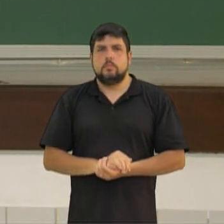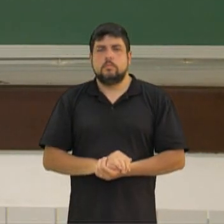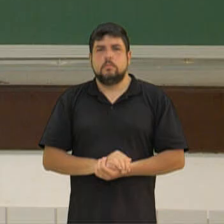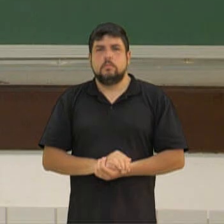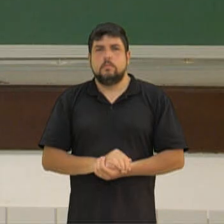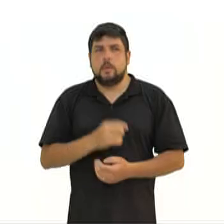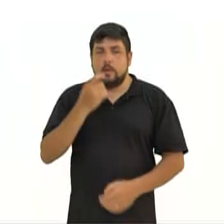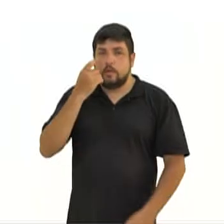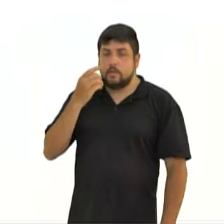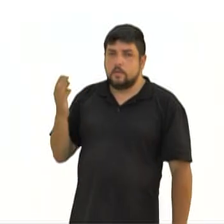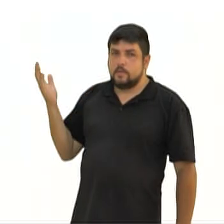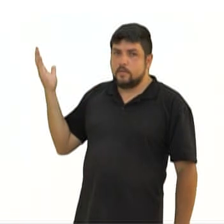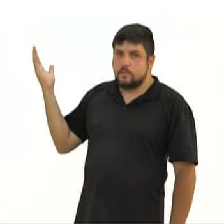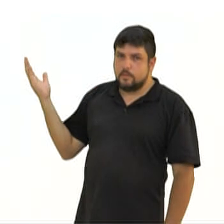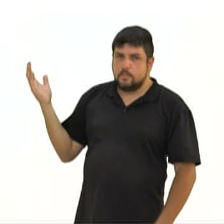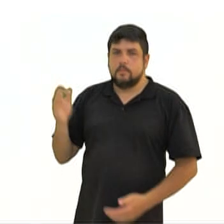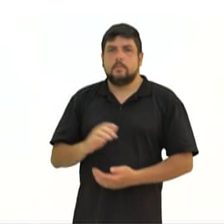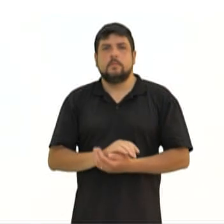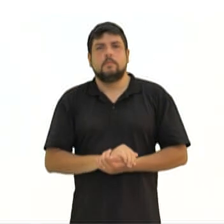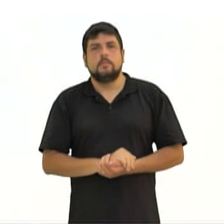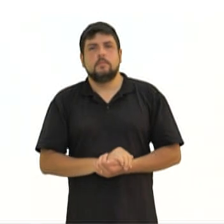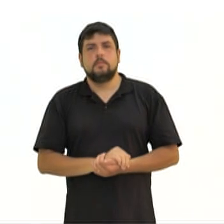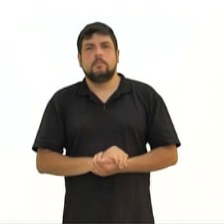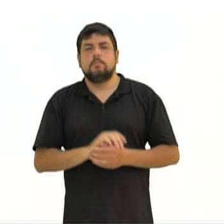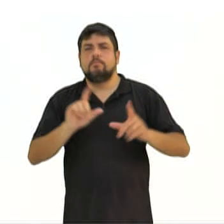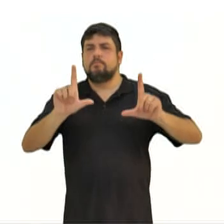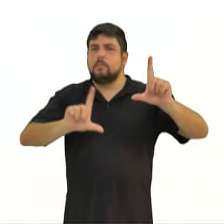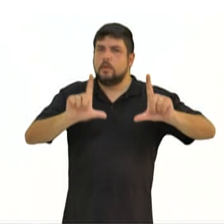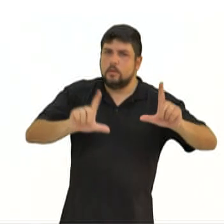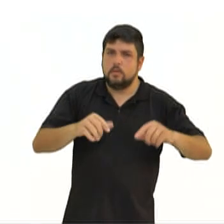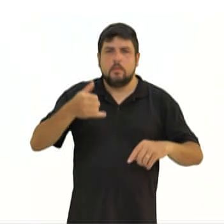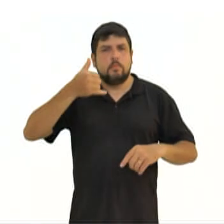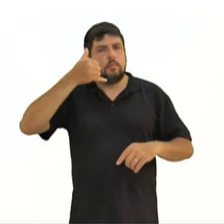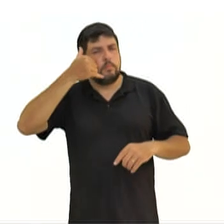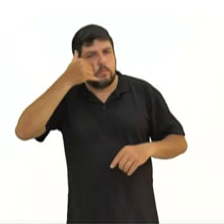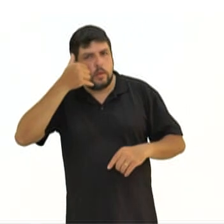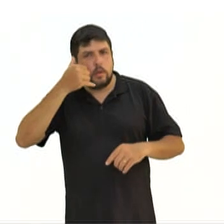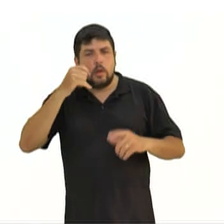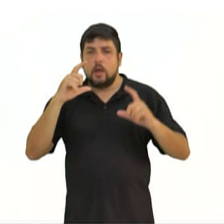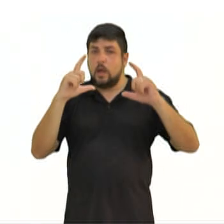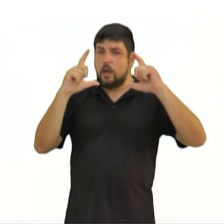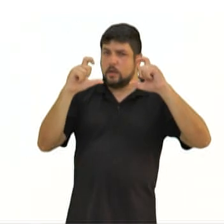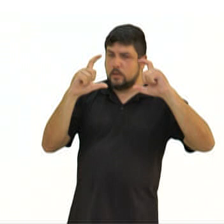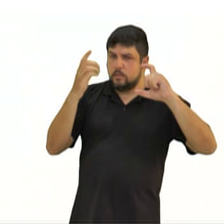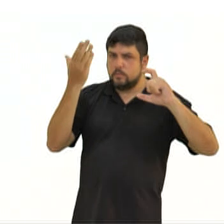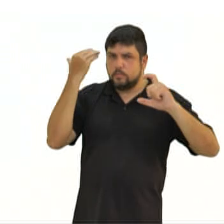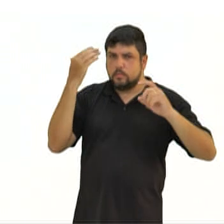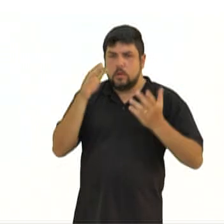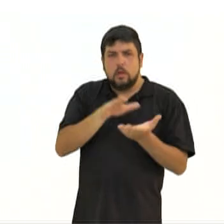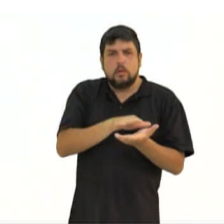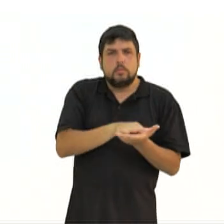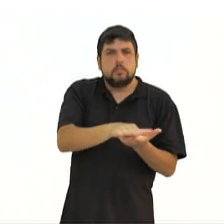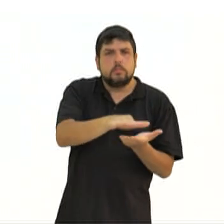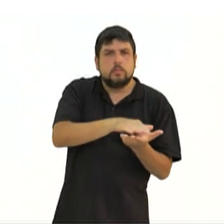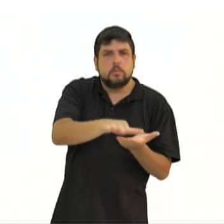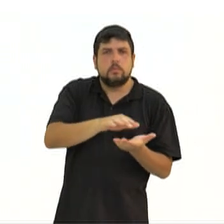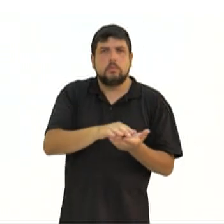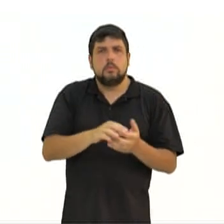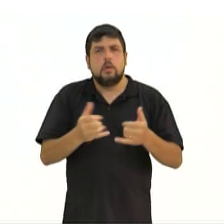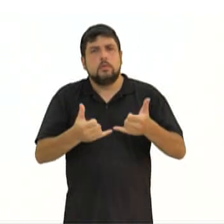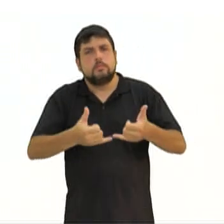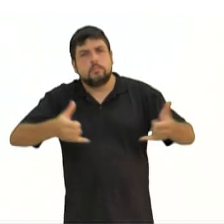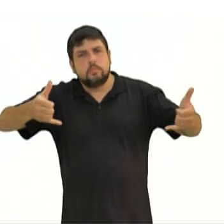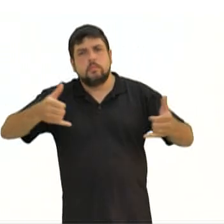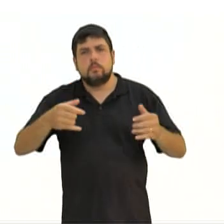telefones celulares, carregadores de baterias, computadores, televisores, câmeras fotográficas, impressoras, cabos e pilhas